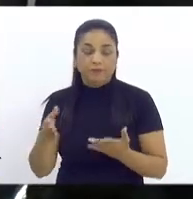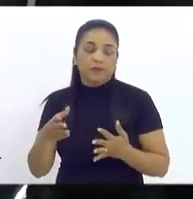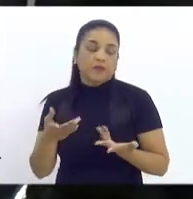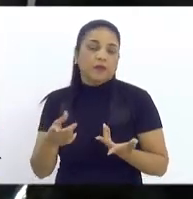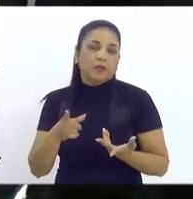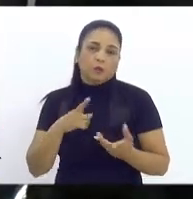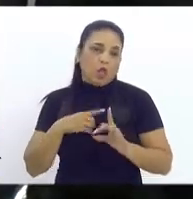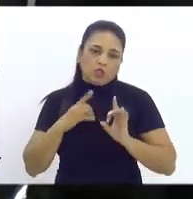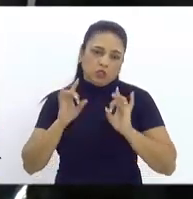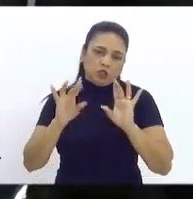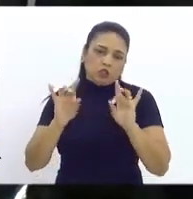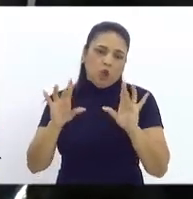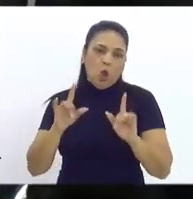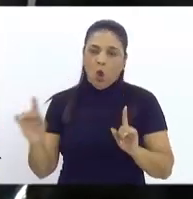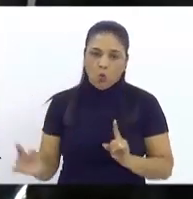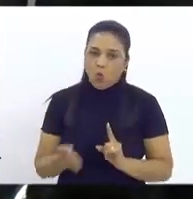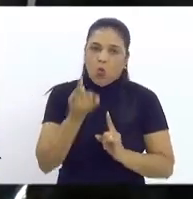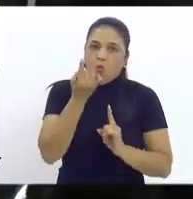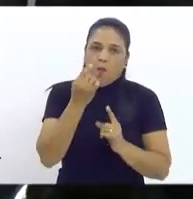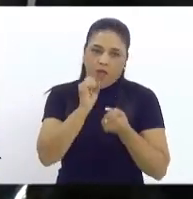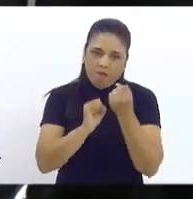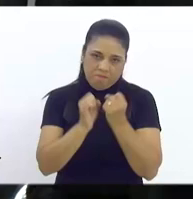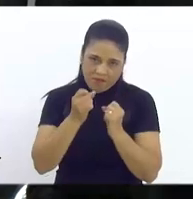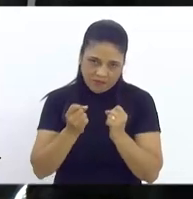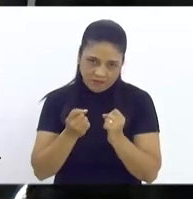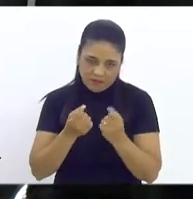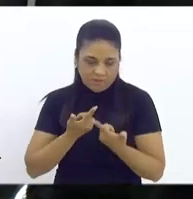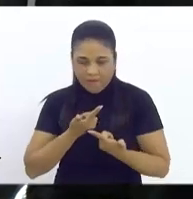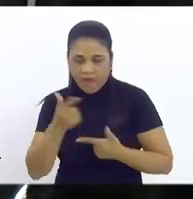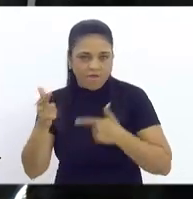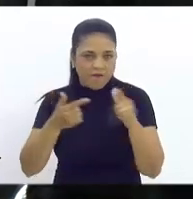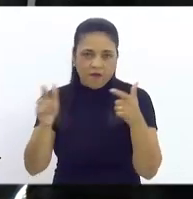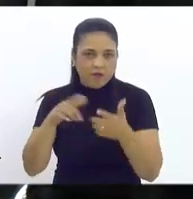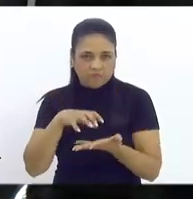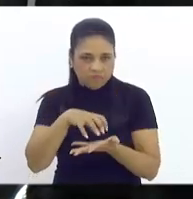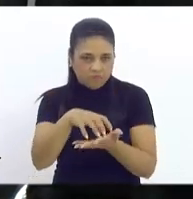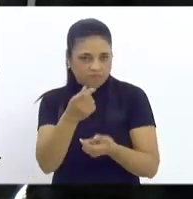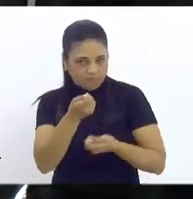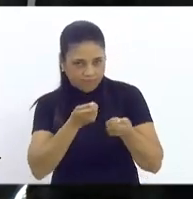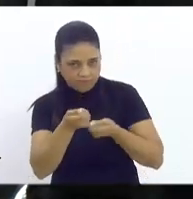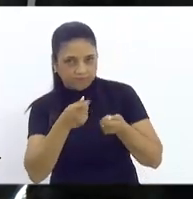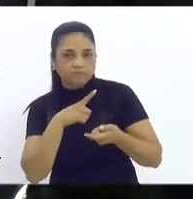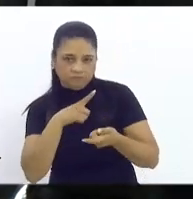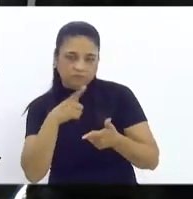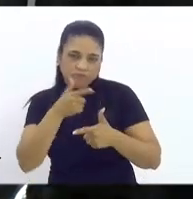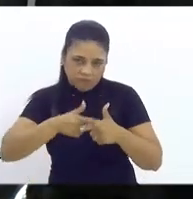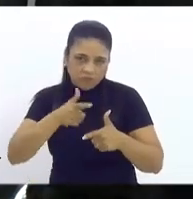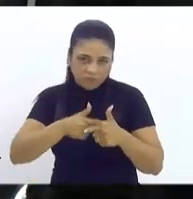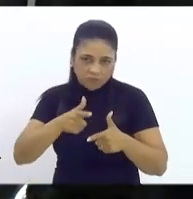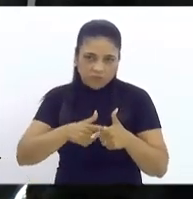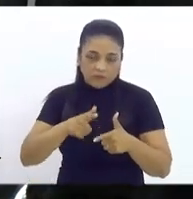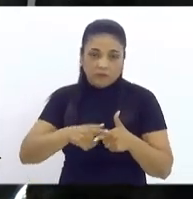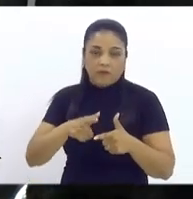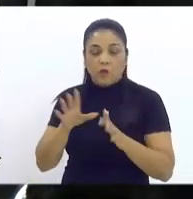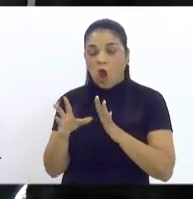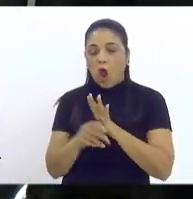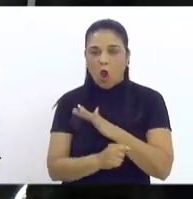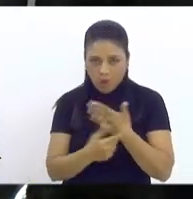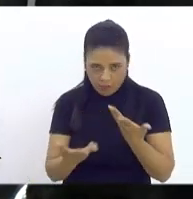uma exclusividade de nenhum mercado, que acredito que também não aconteça isso para... no caso das demais